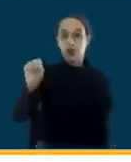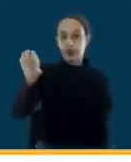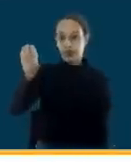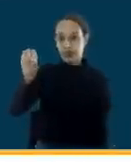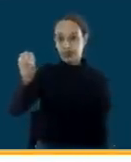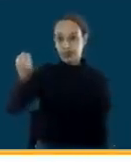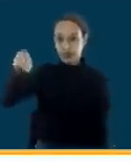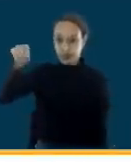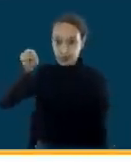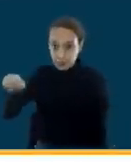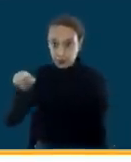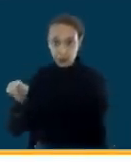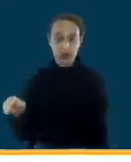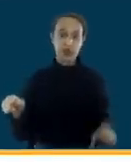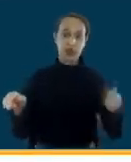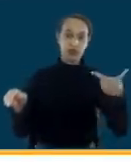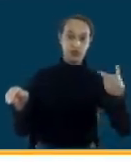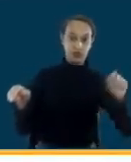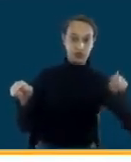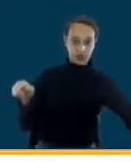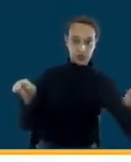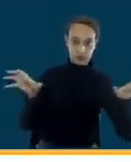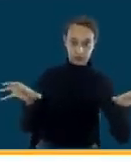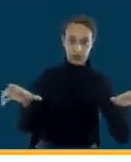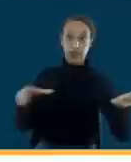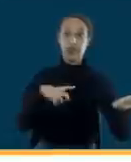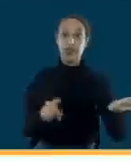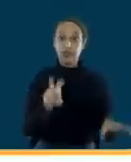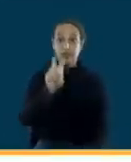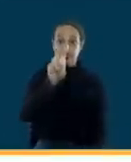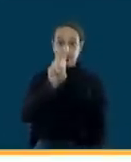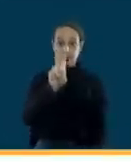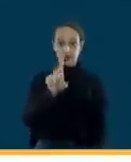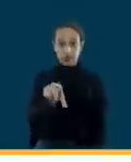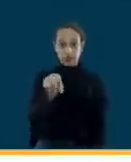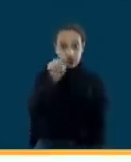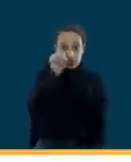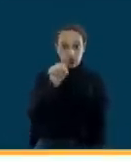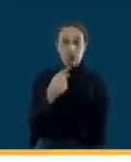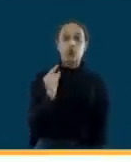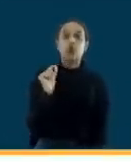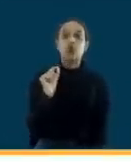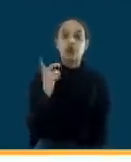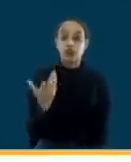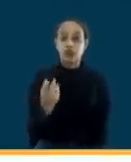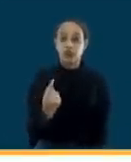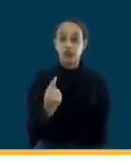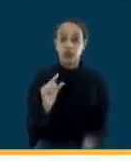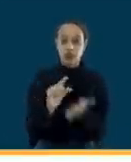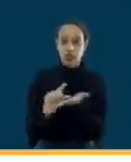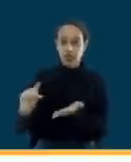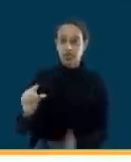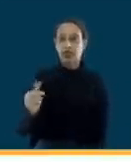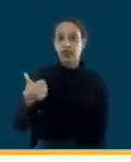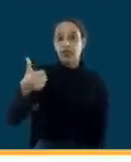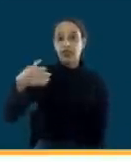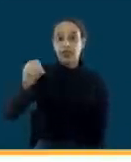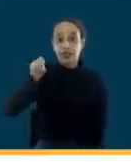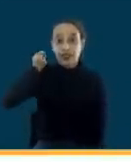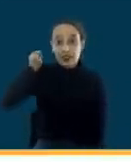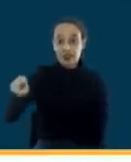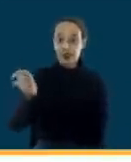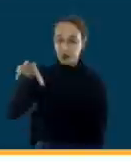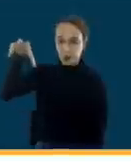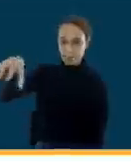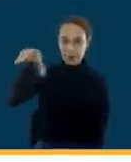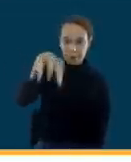só tem 5 espaços. E ele decidiu que ele vai dar uma parcela de 10 mil reais para todos os espaços. Então, ele não vai usar